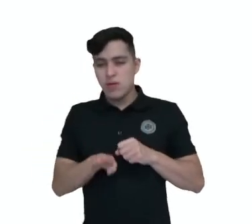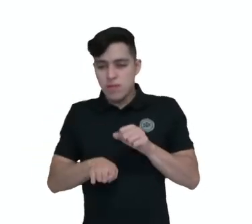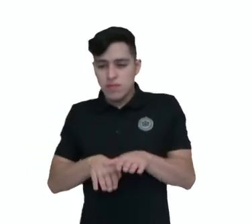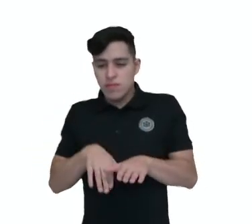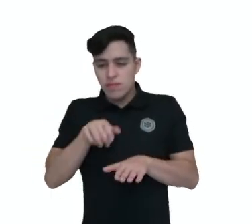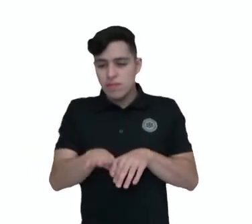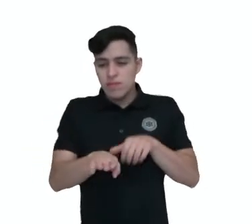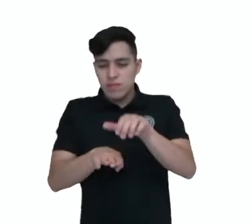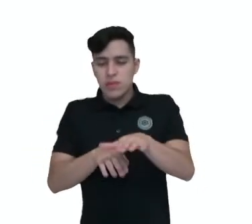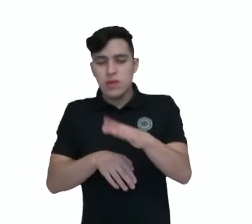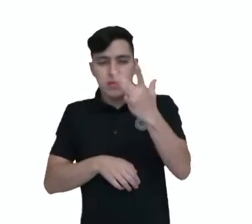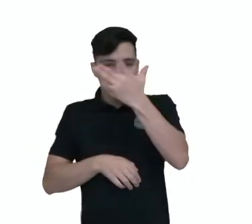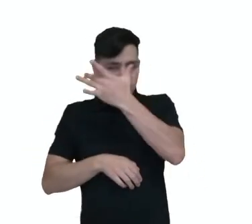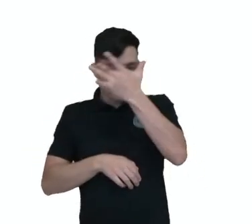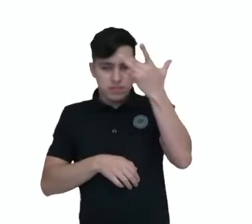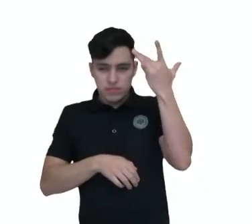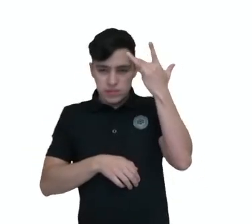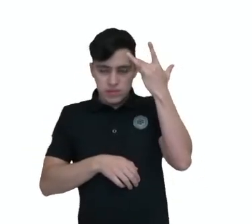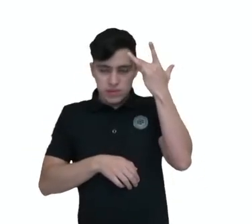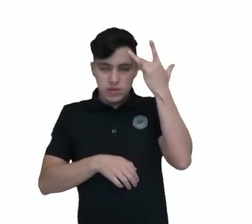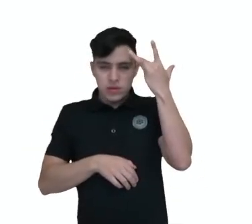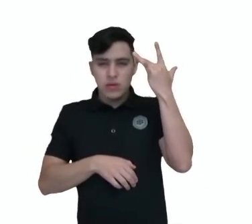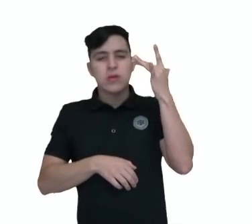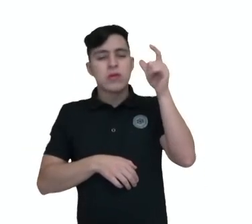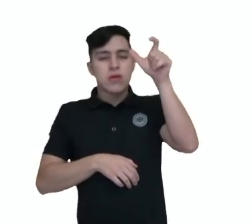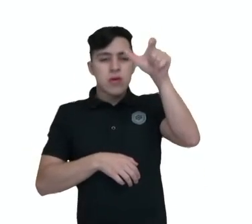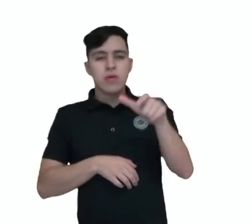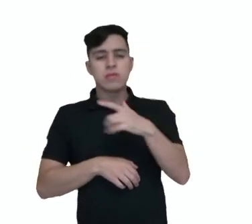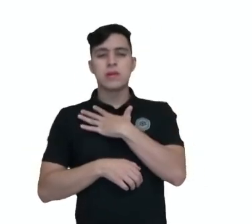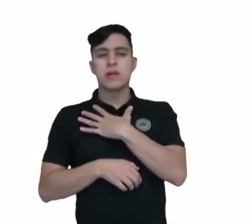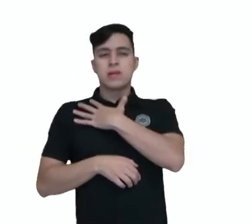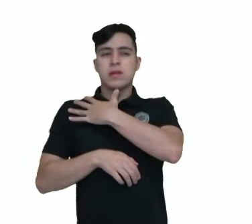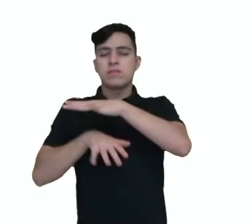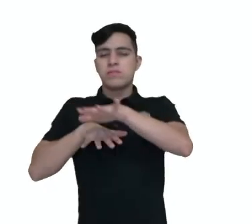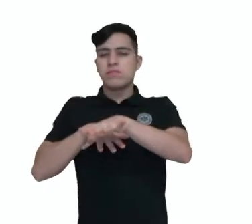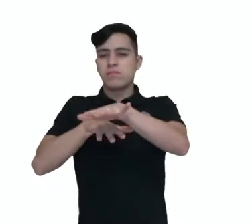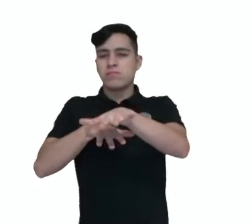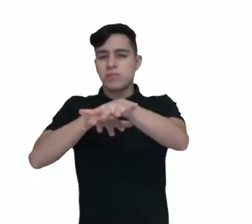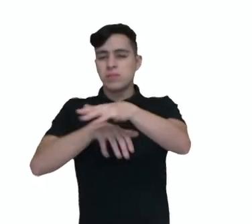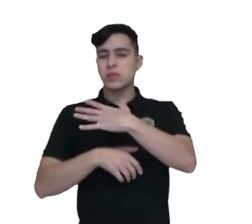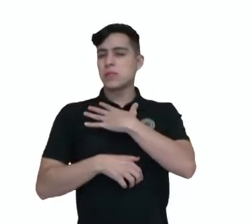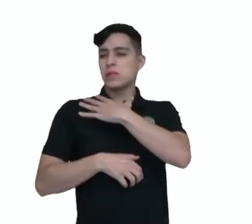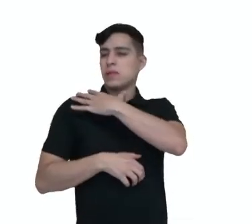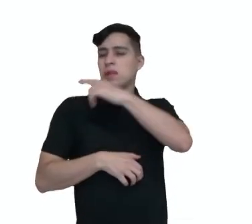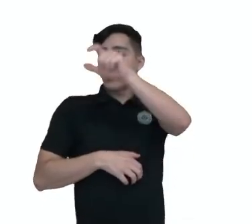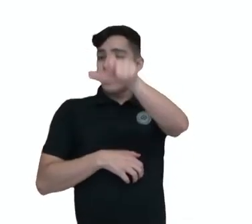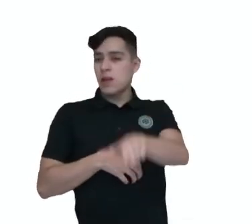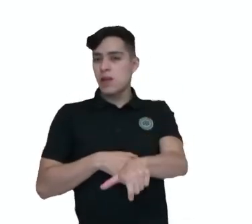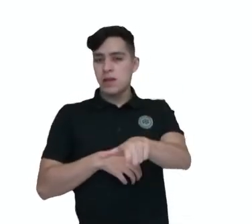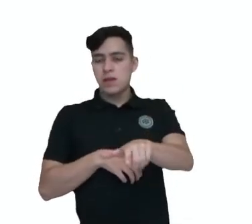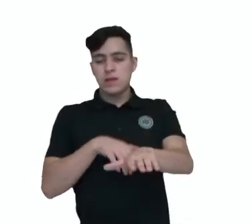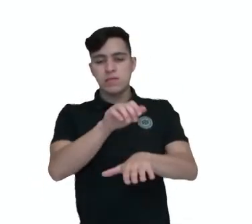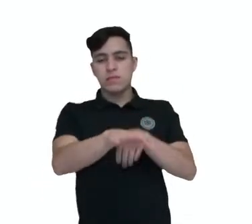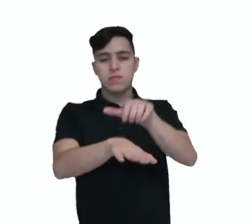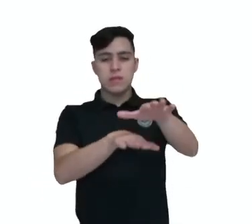um centurião, que é o comandante do exército. Então aqui, exercício 2, pessoal.